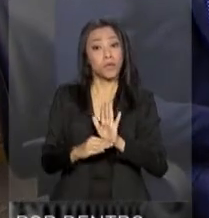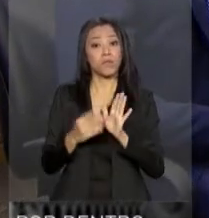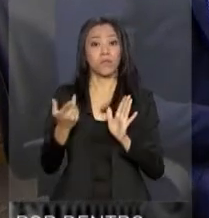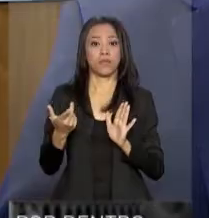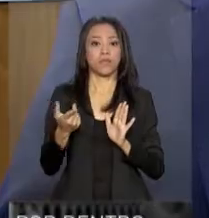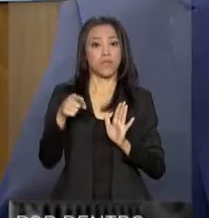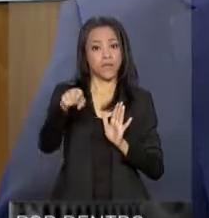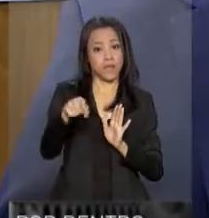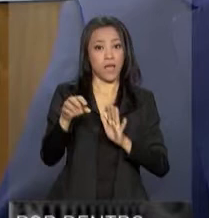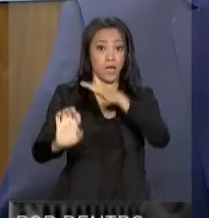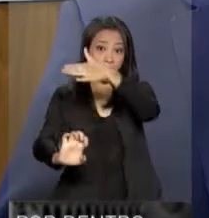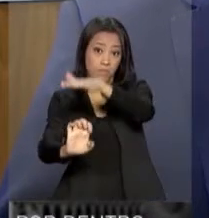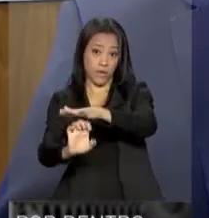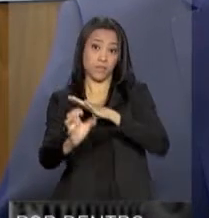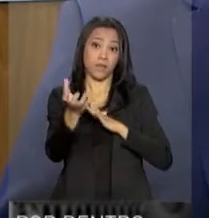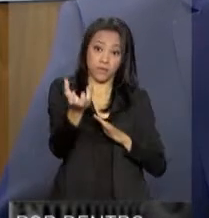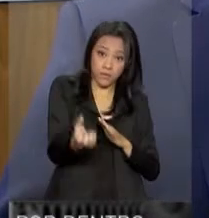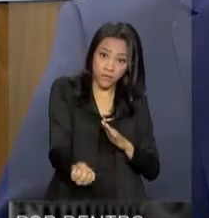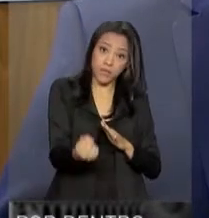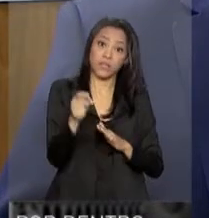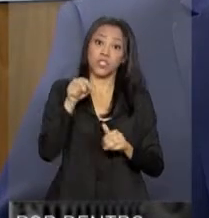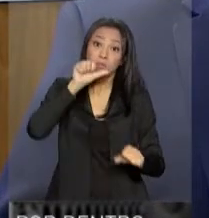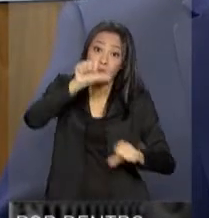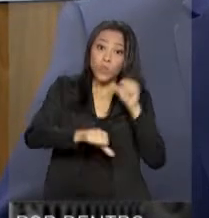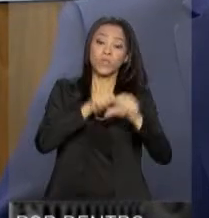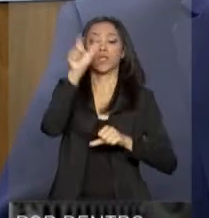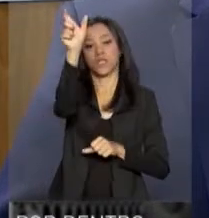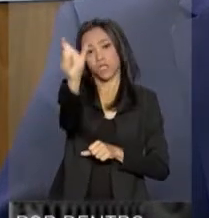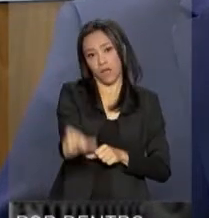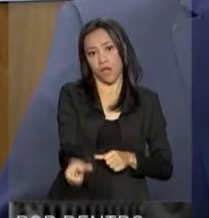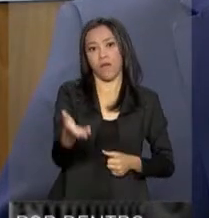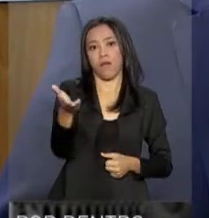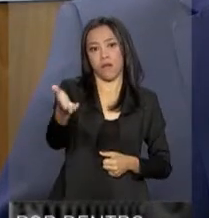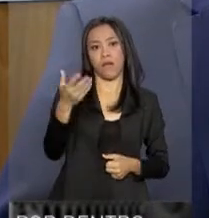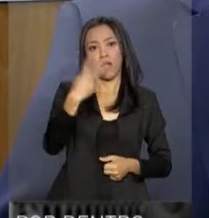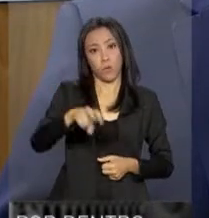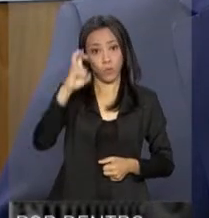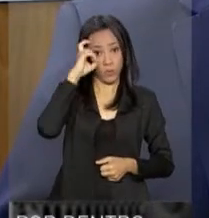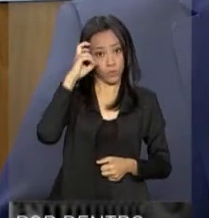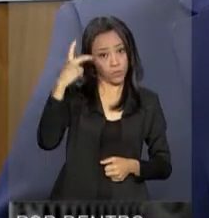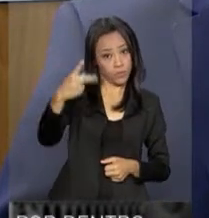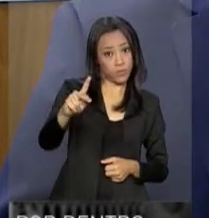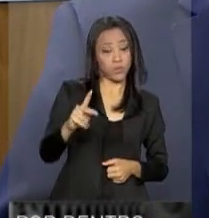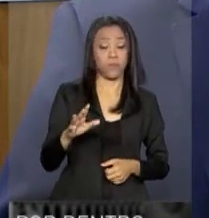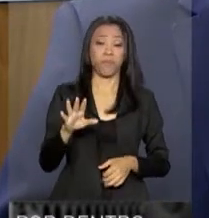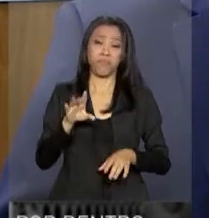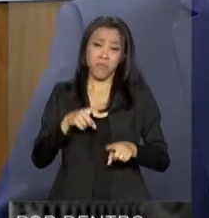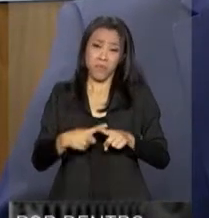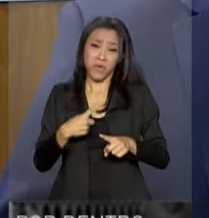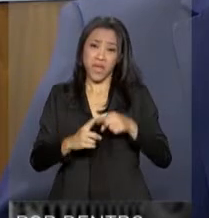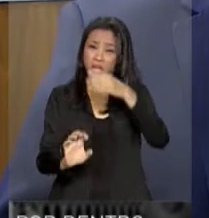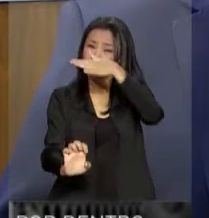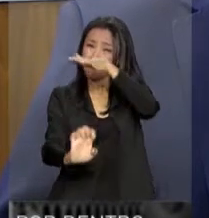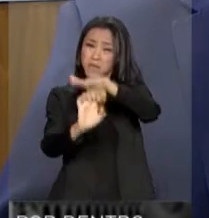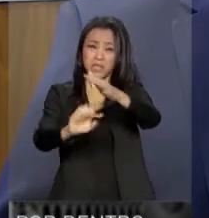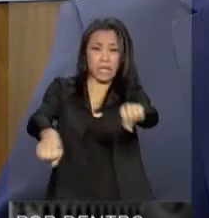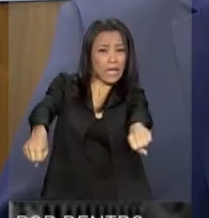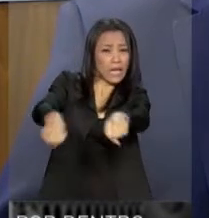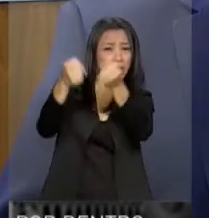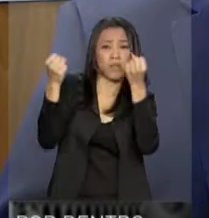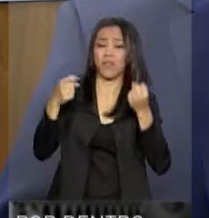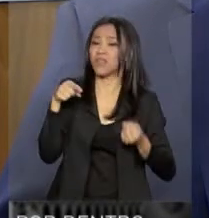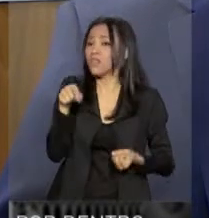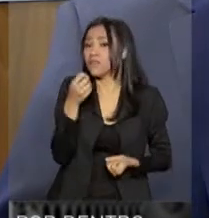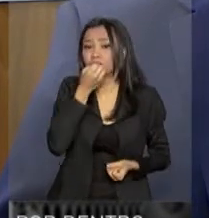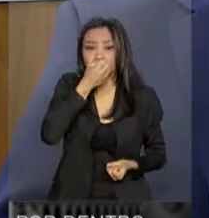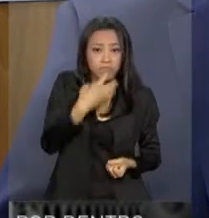se consiste em uma mudança de comportamento dessa empresa acho que a quebra de empresas numa política de combate à corrupção nós temos que